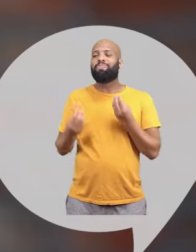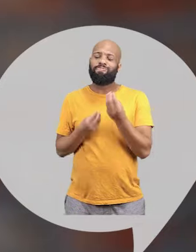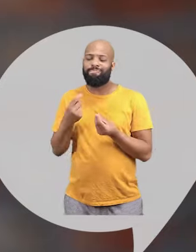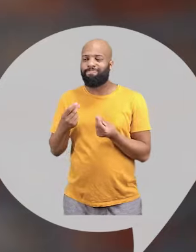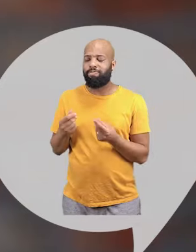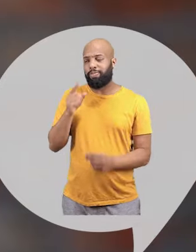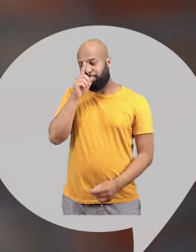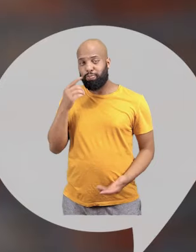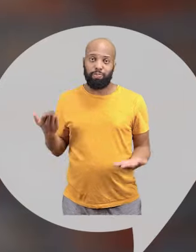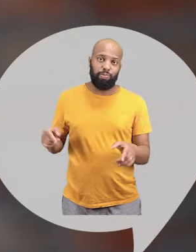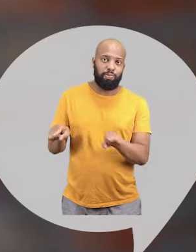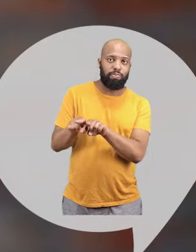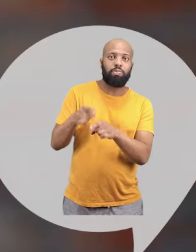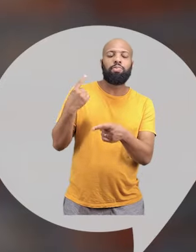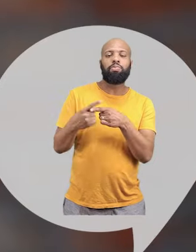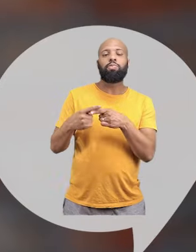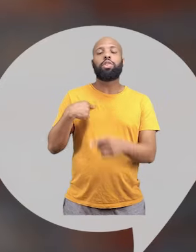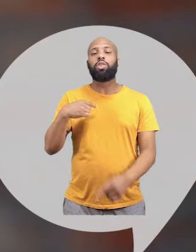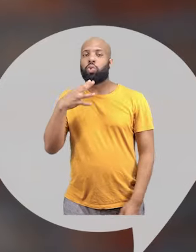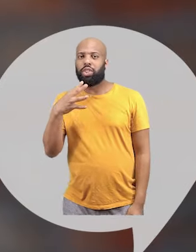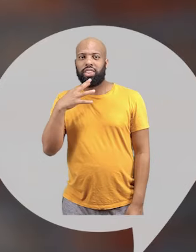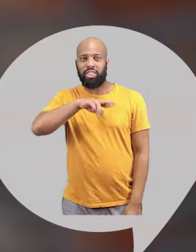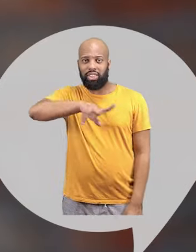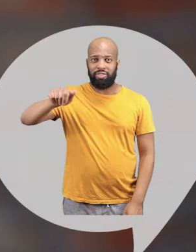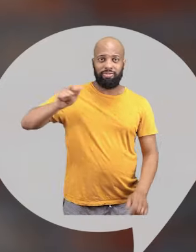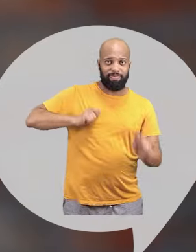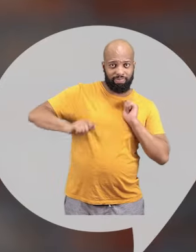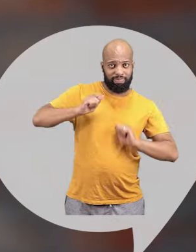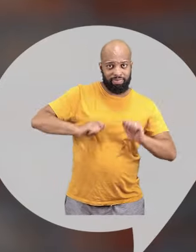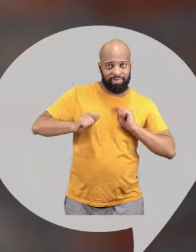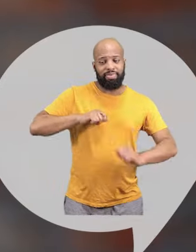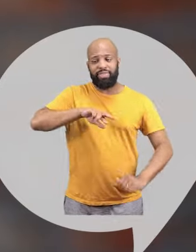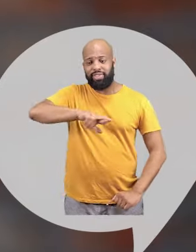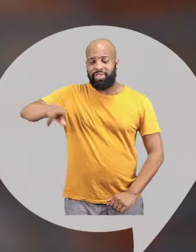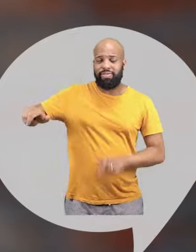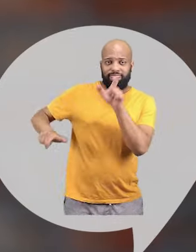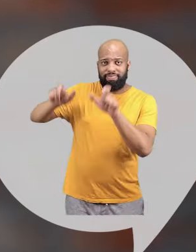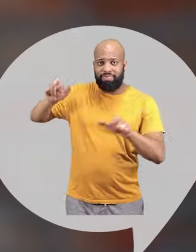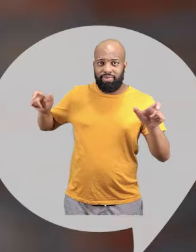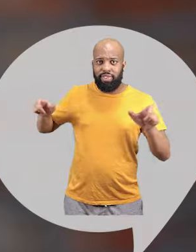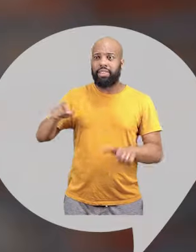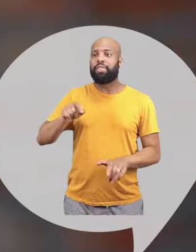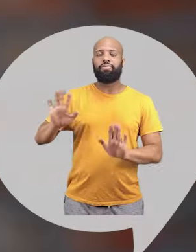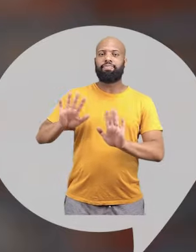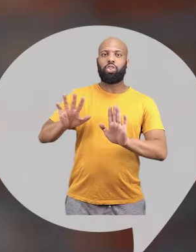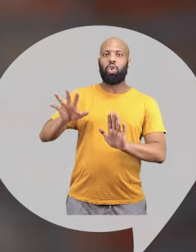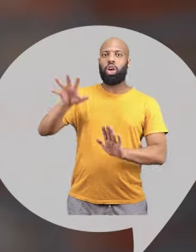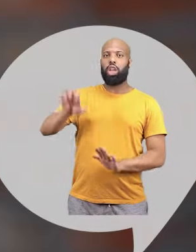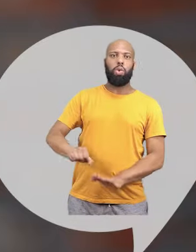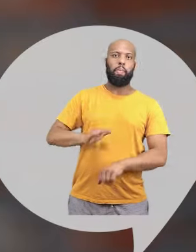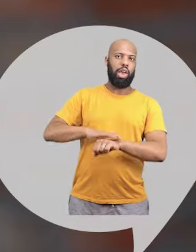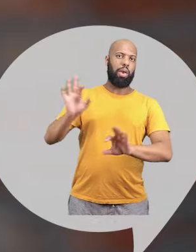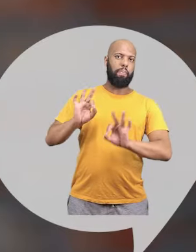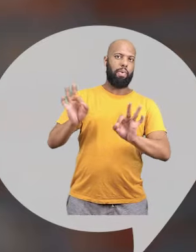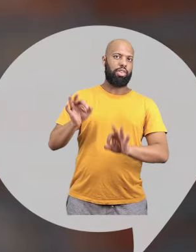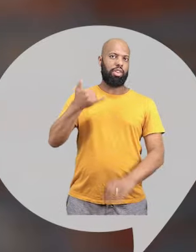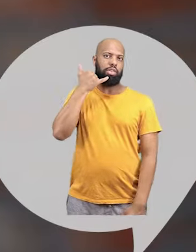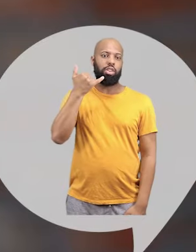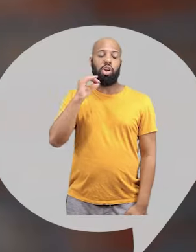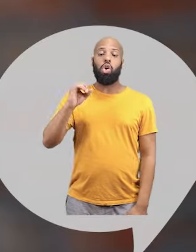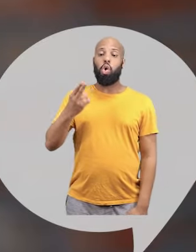corrosivo assim sabe eu conheci vários artistas várias pessoas que não tocam no celular